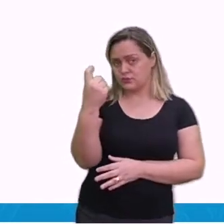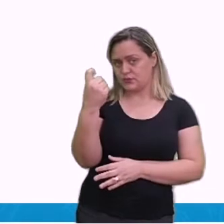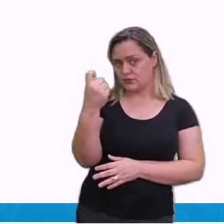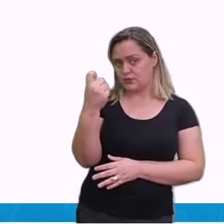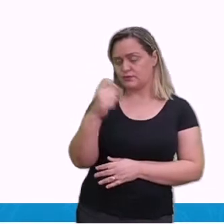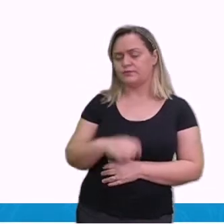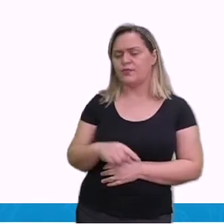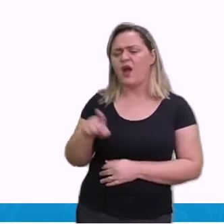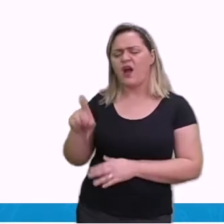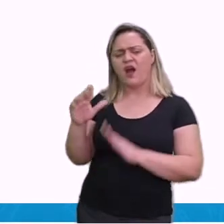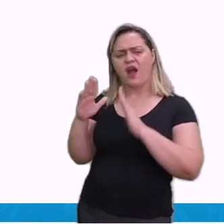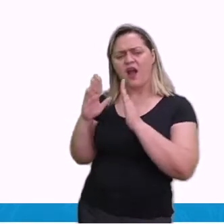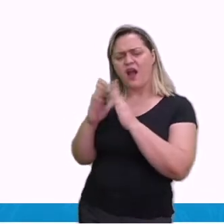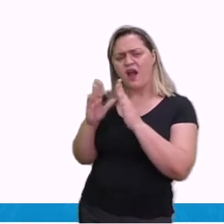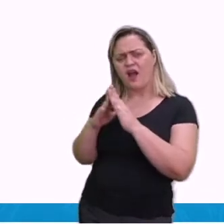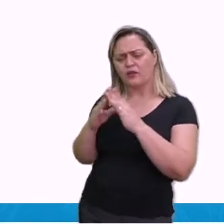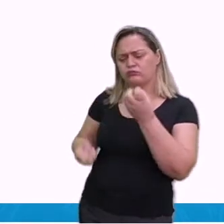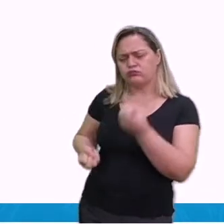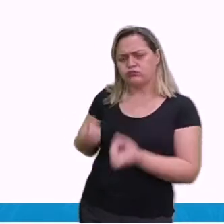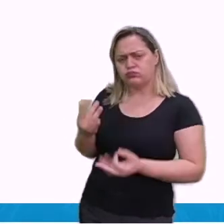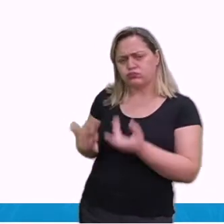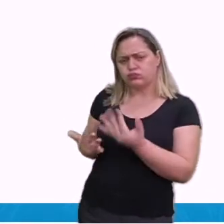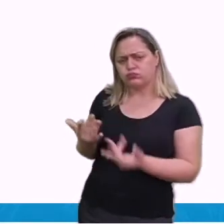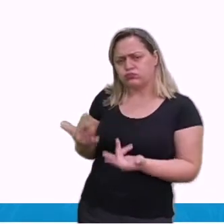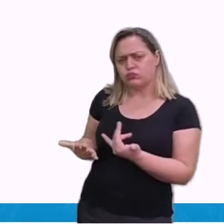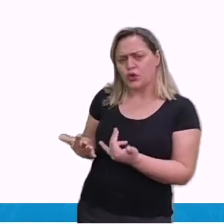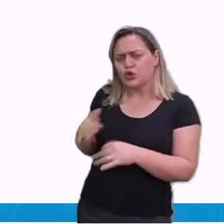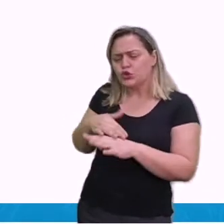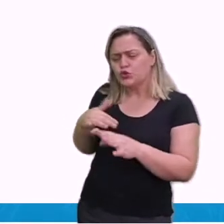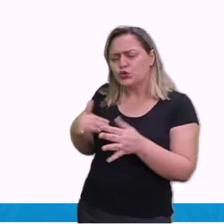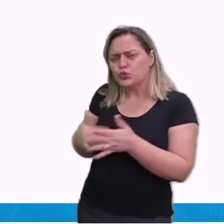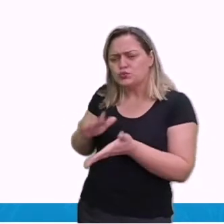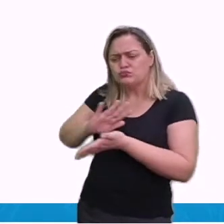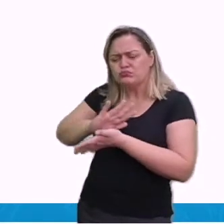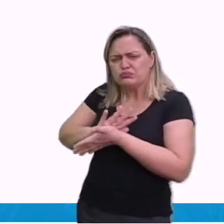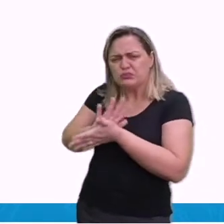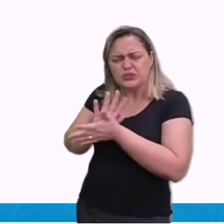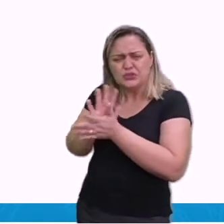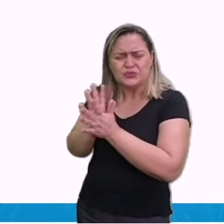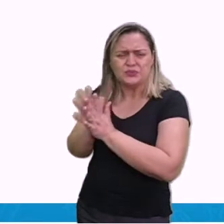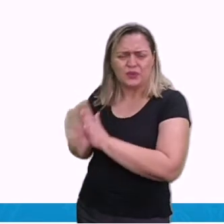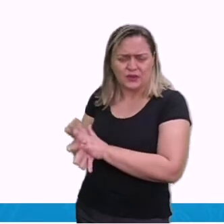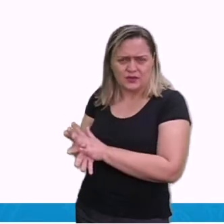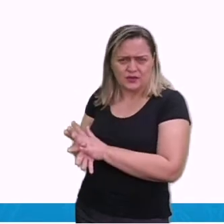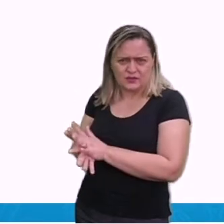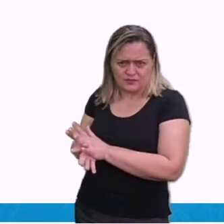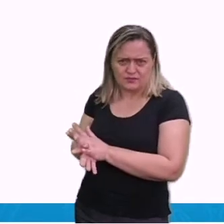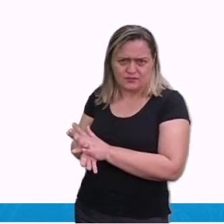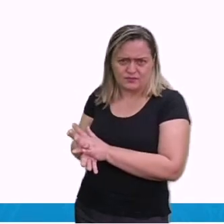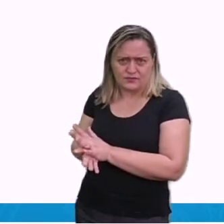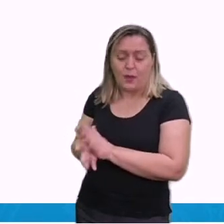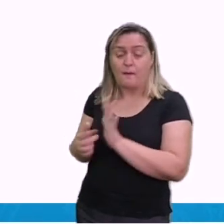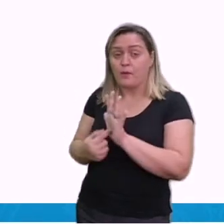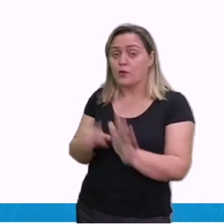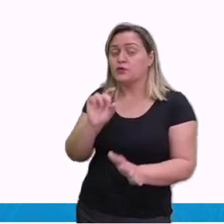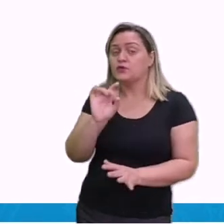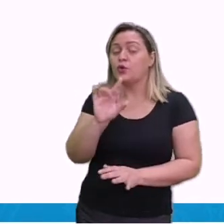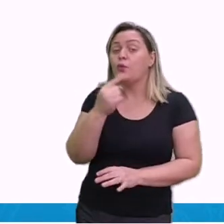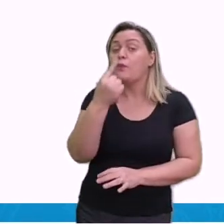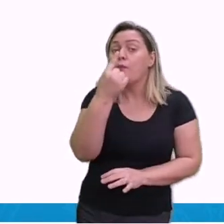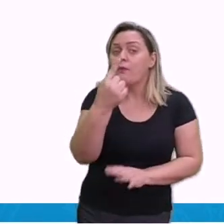referindo somente a uma casa, somente a uma coisa, né? Um objeto, uma casa. Então,